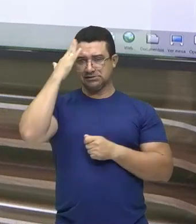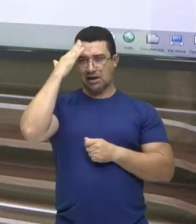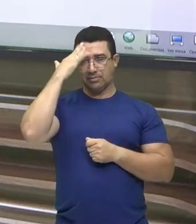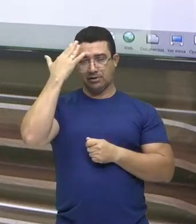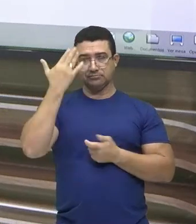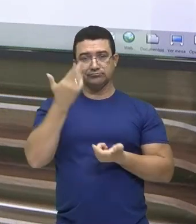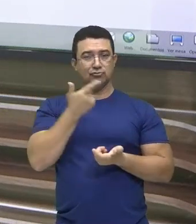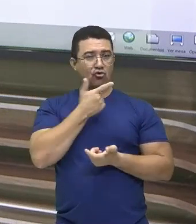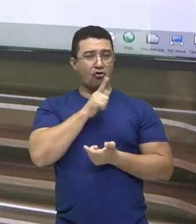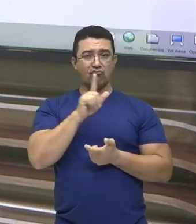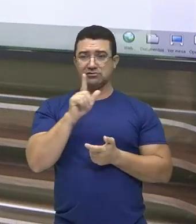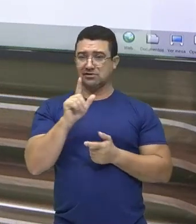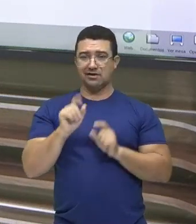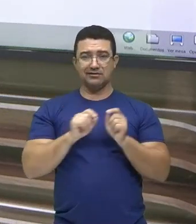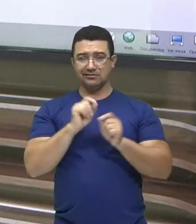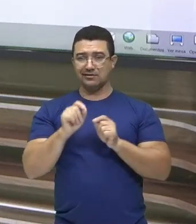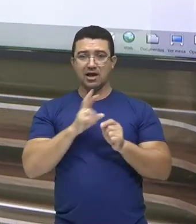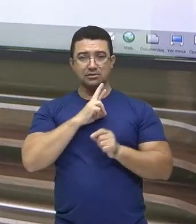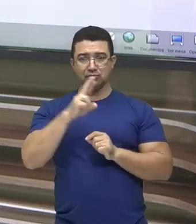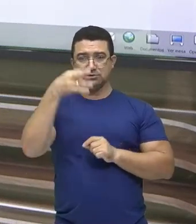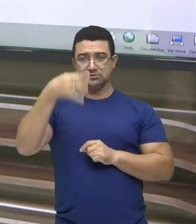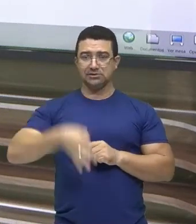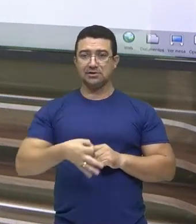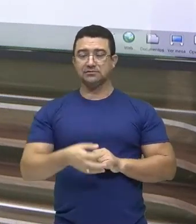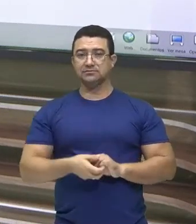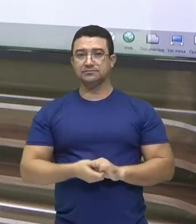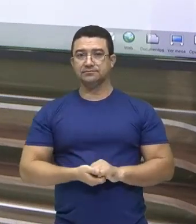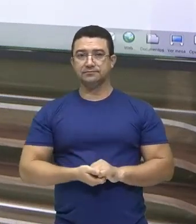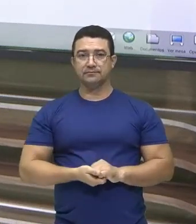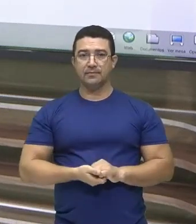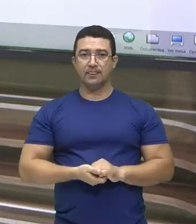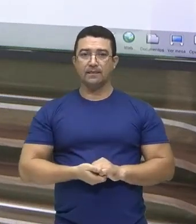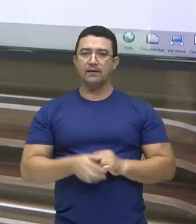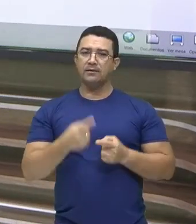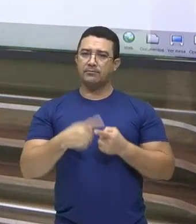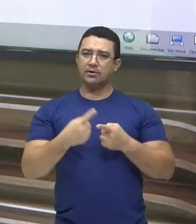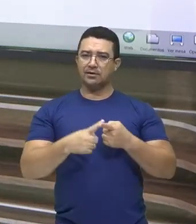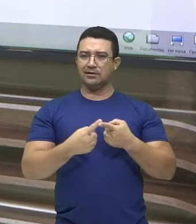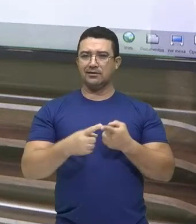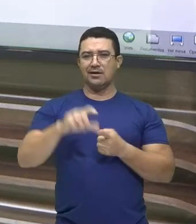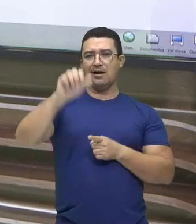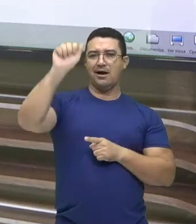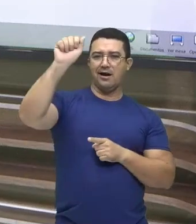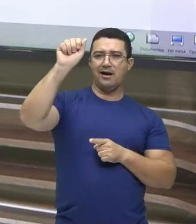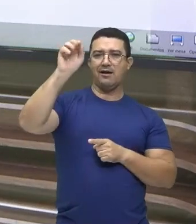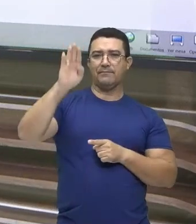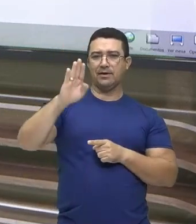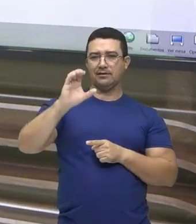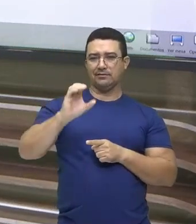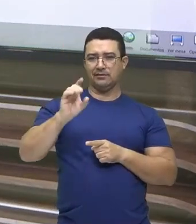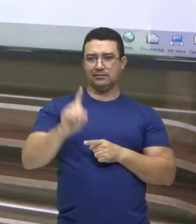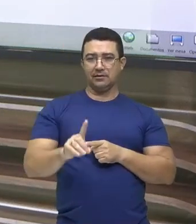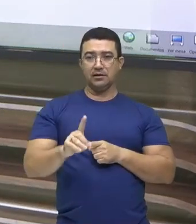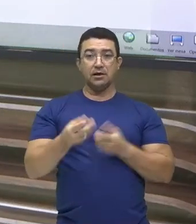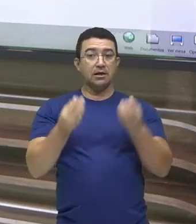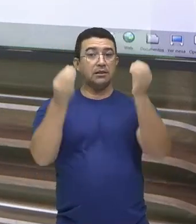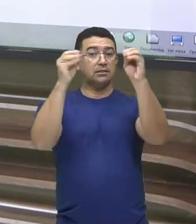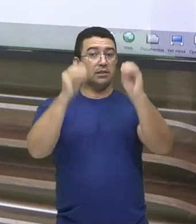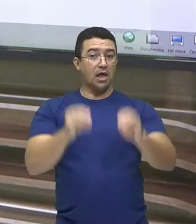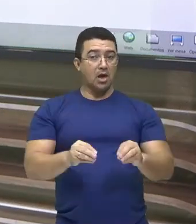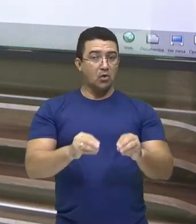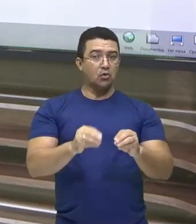gente não consegue chegar na alternativa correta, tá? Porque nas alternativas ele deu o nome dos polígonos, ele não quis